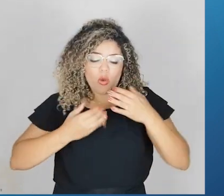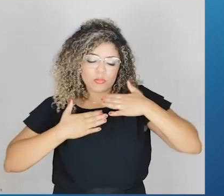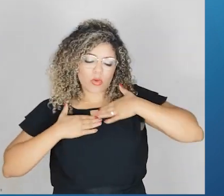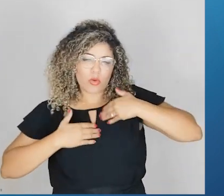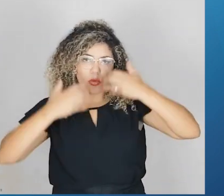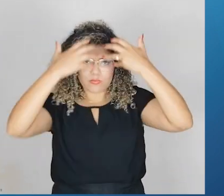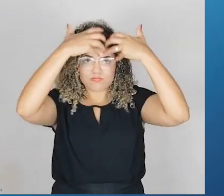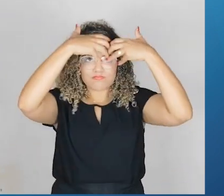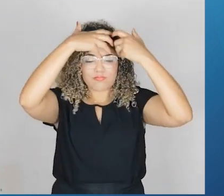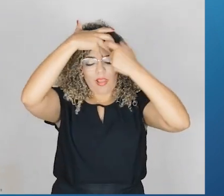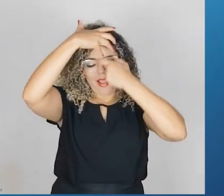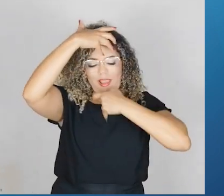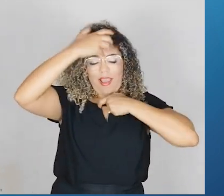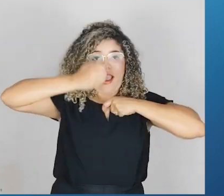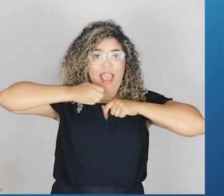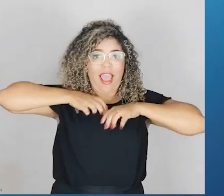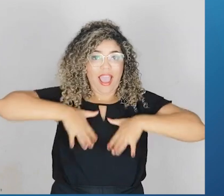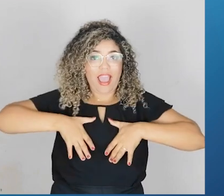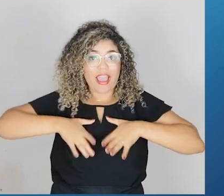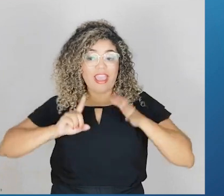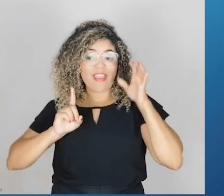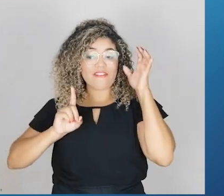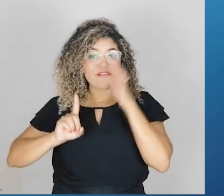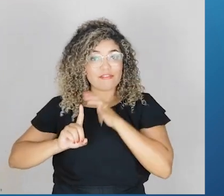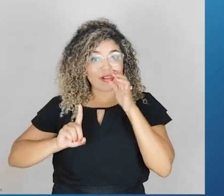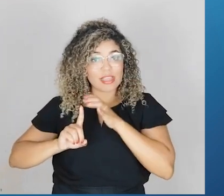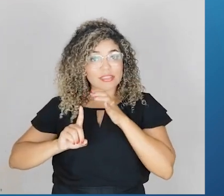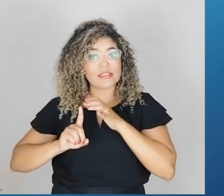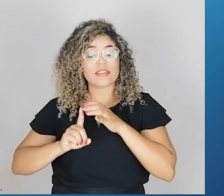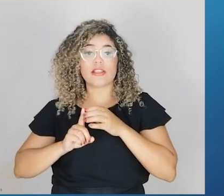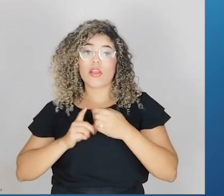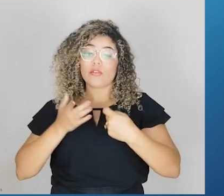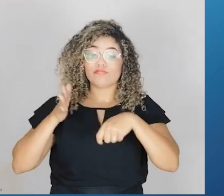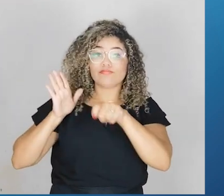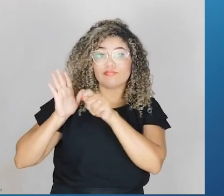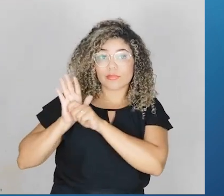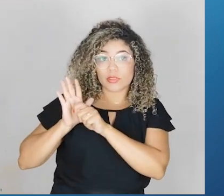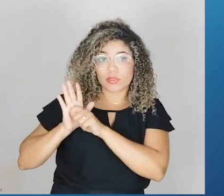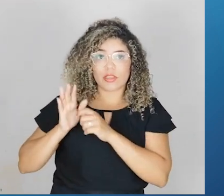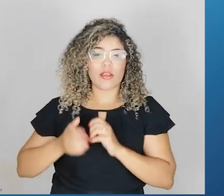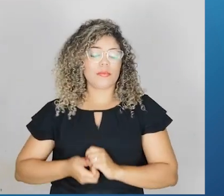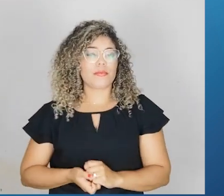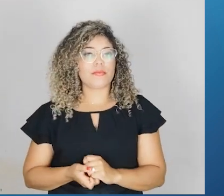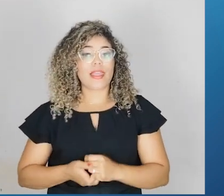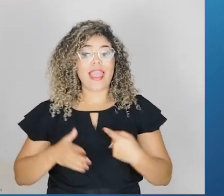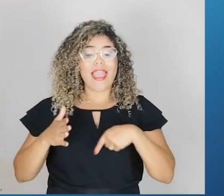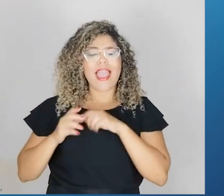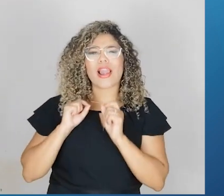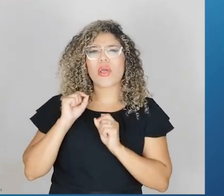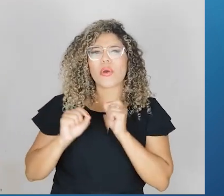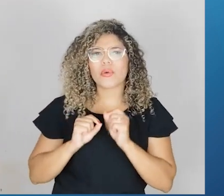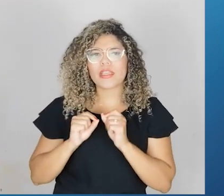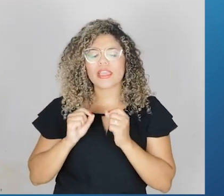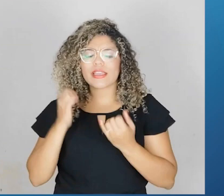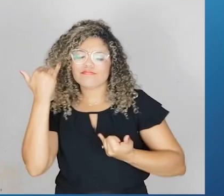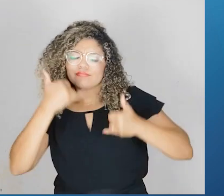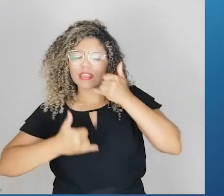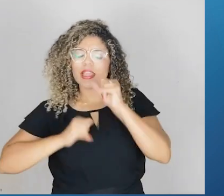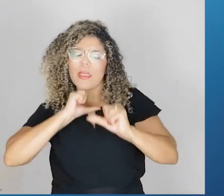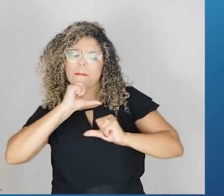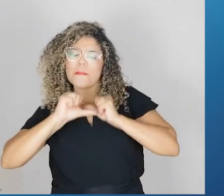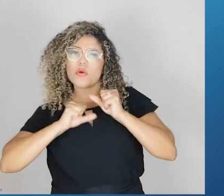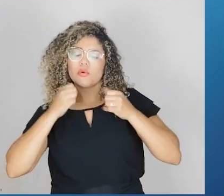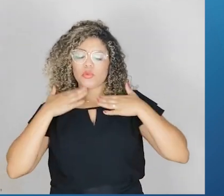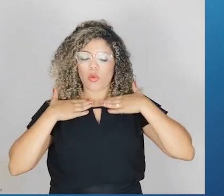ser afetado por substâncias psicoativas. As drogas são substâncias que alteram o comportamento